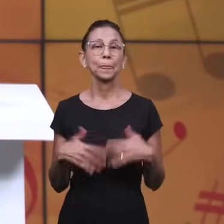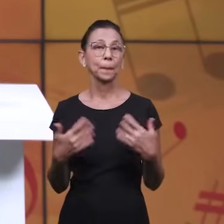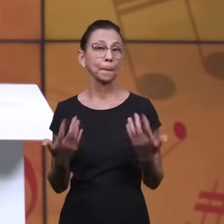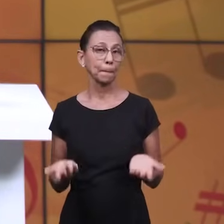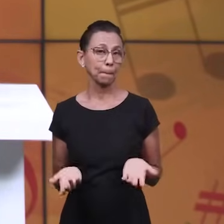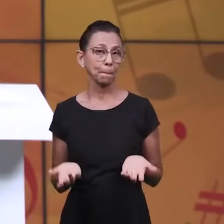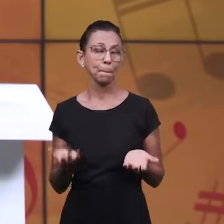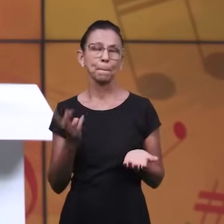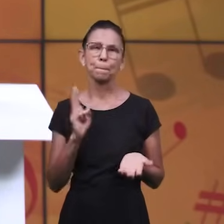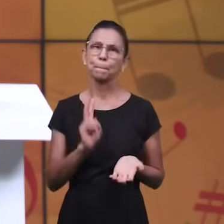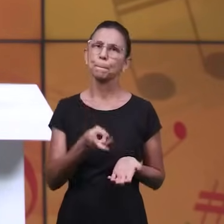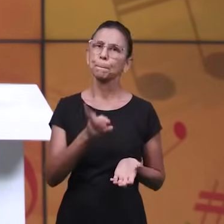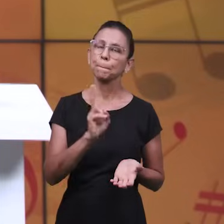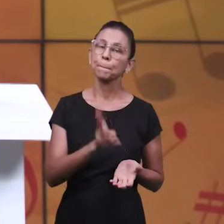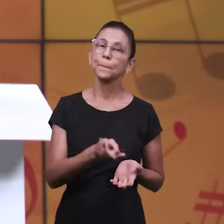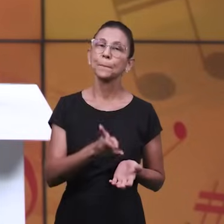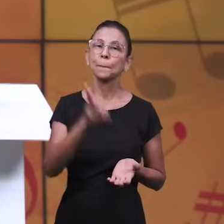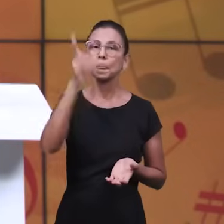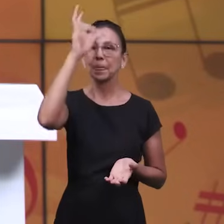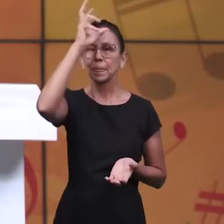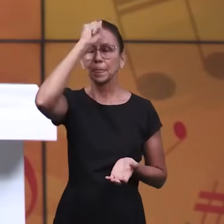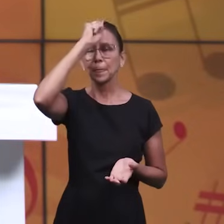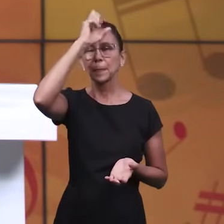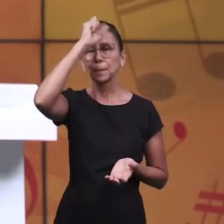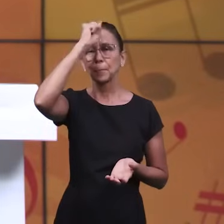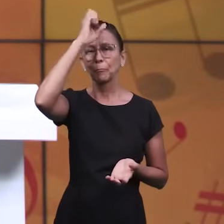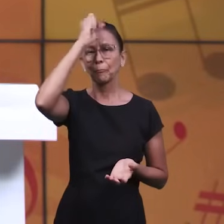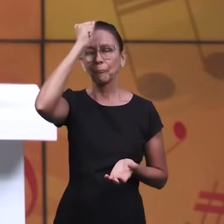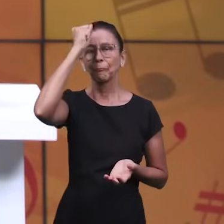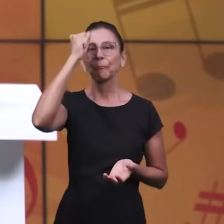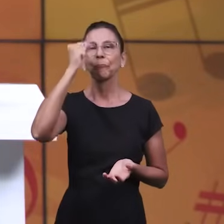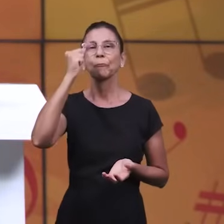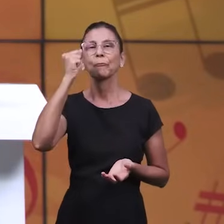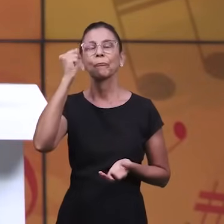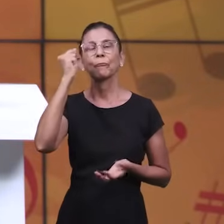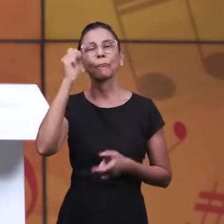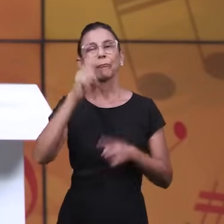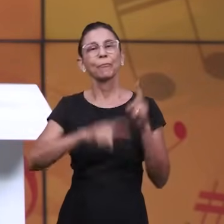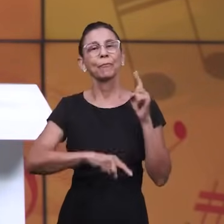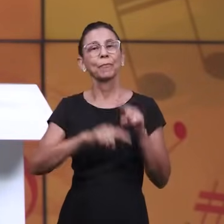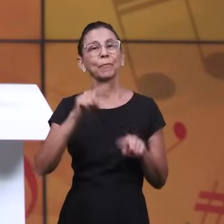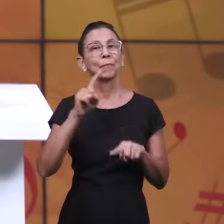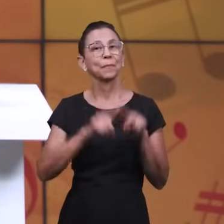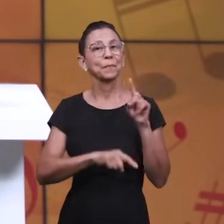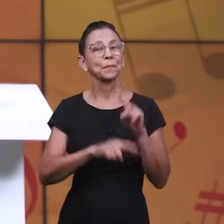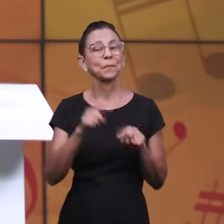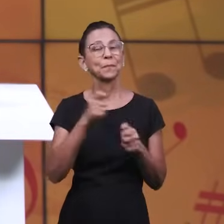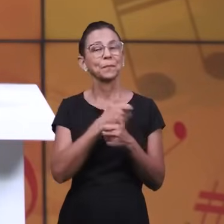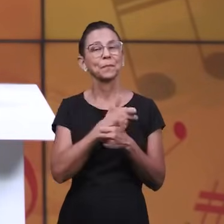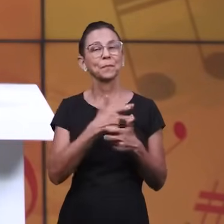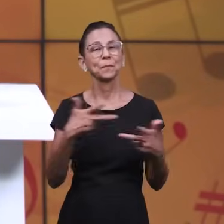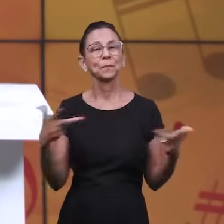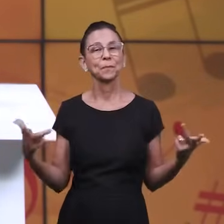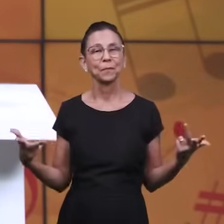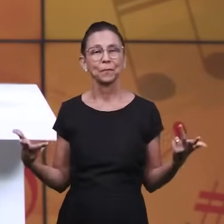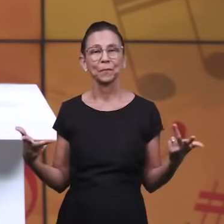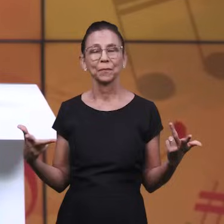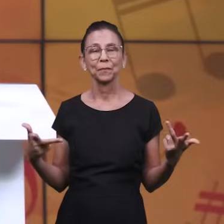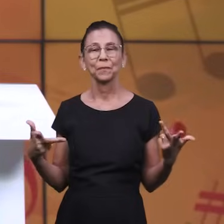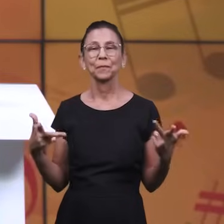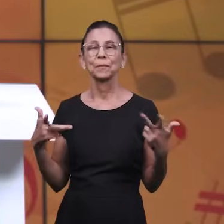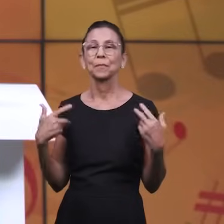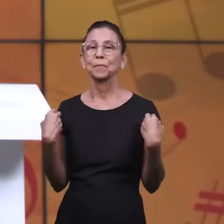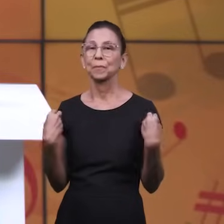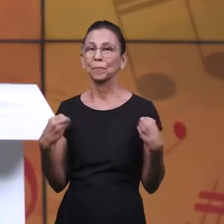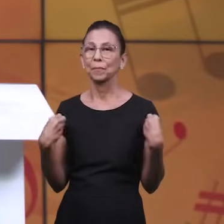continuar aprendendo a tocar os nossos instrumentos para adorá-lo, porque somente Ele é